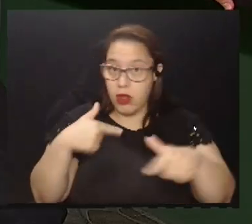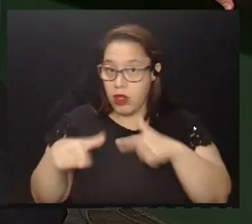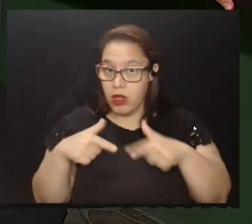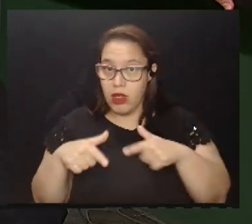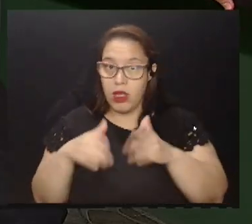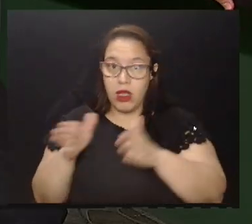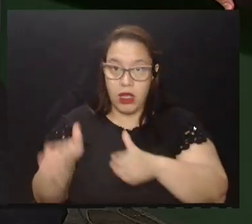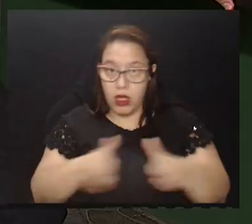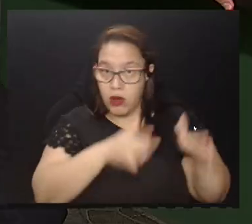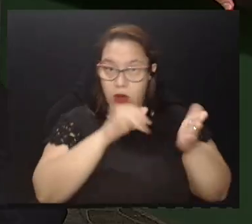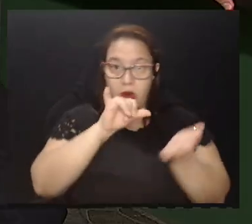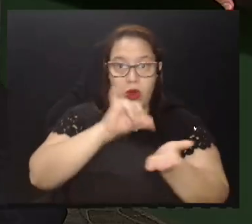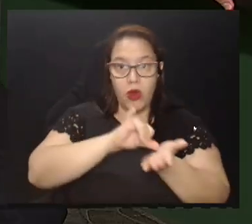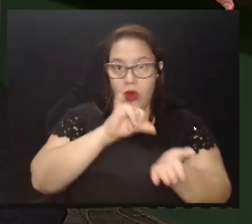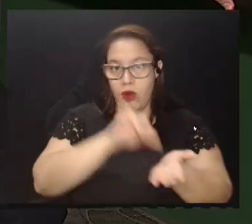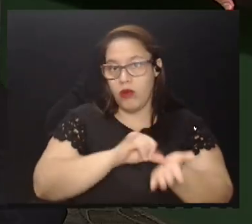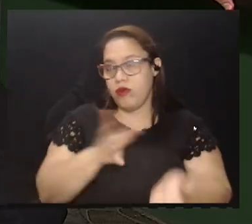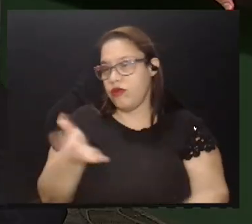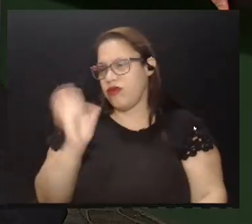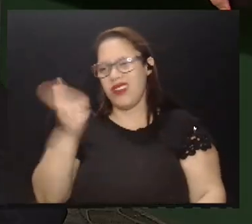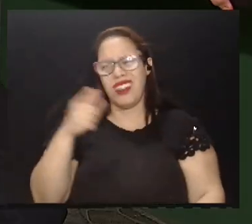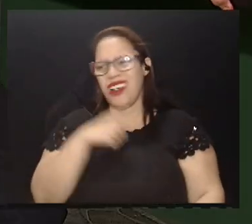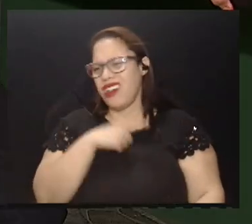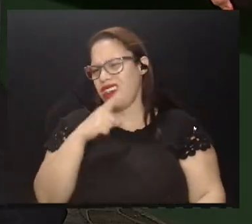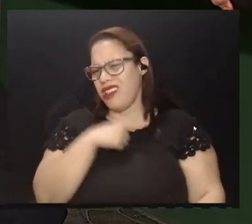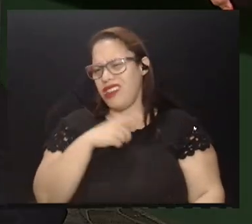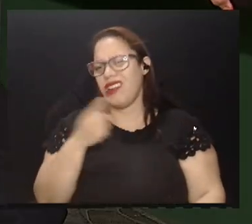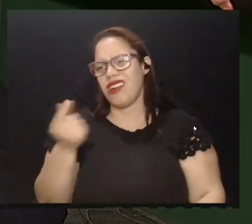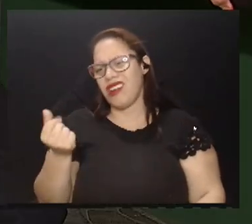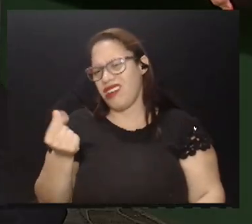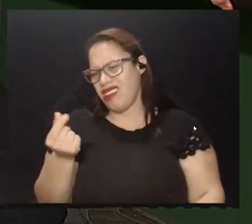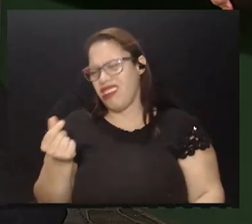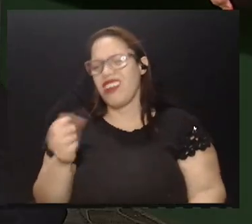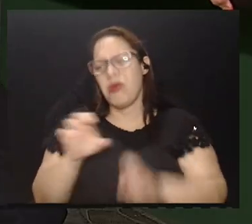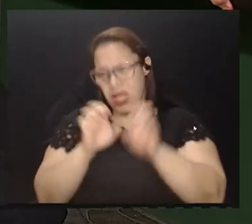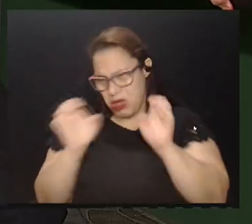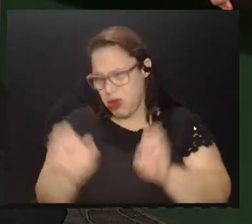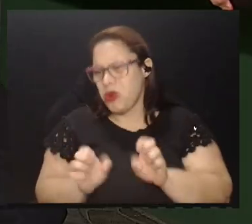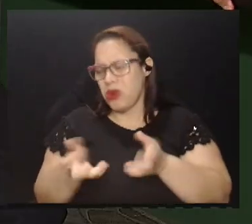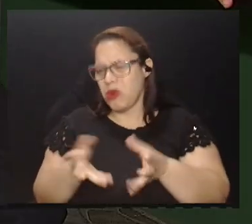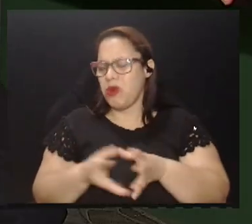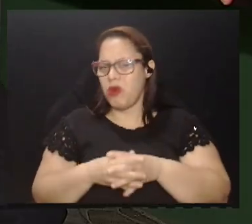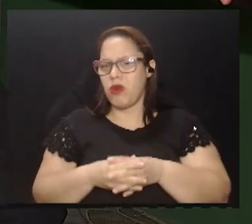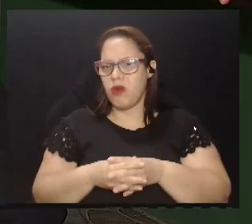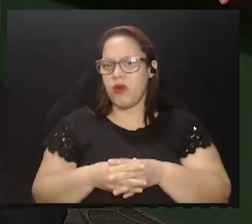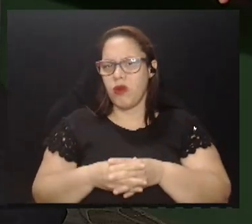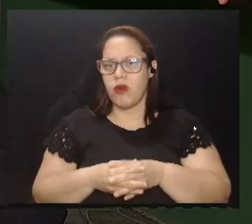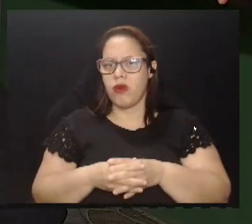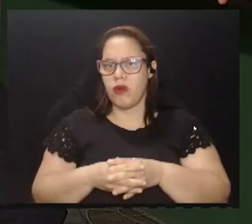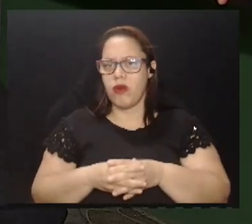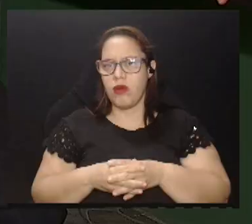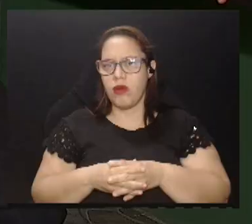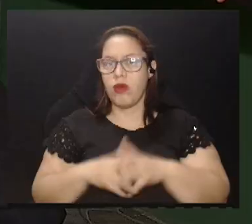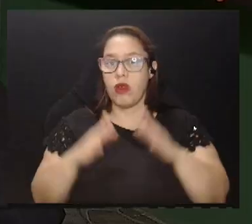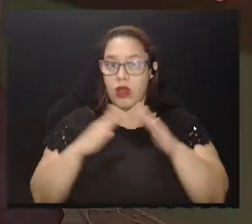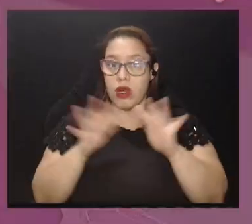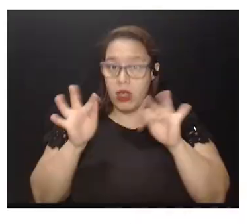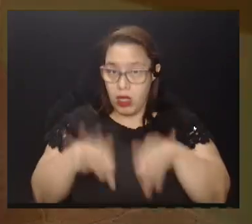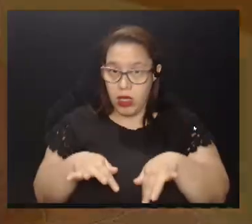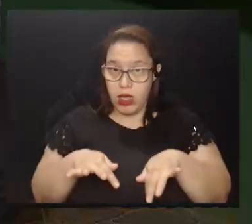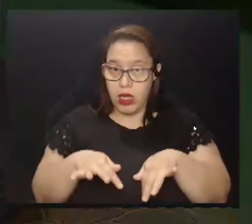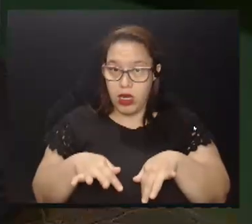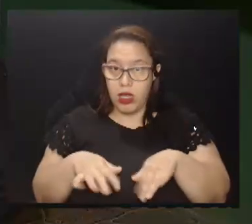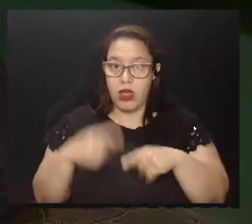na capital eles já têm muitos recursos, já tem uma estrutura. Então a gente tem se tornado uma casa de finalização do interior para o